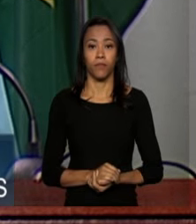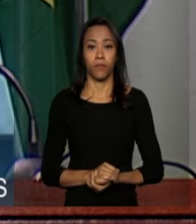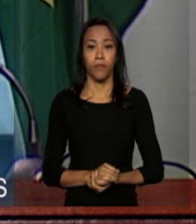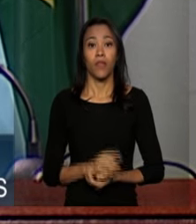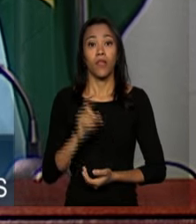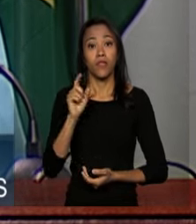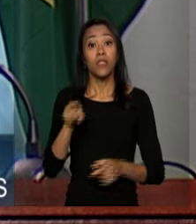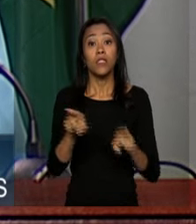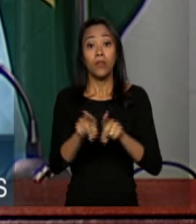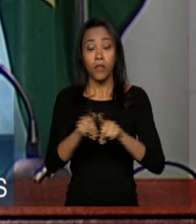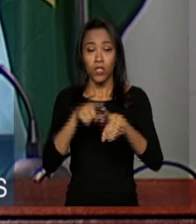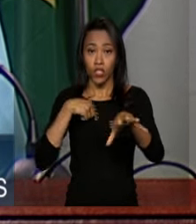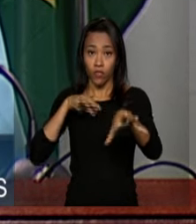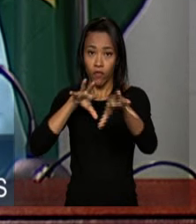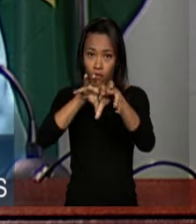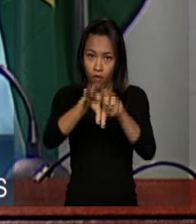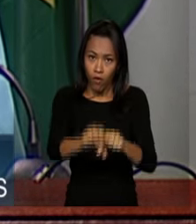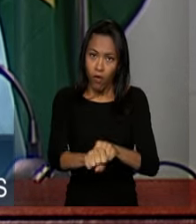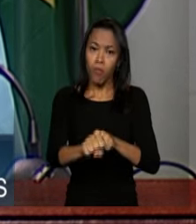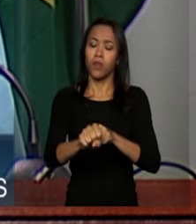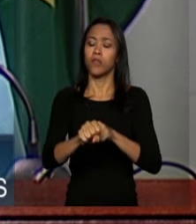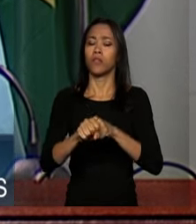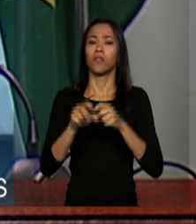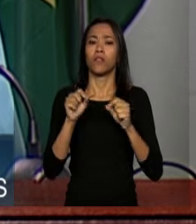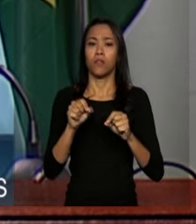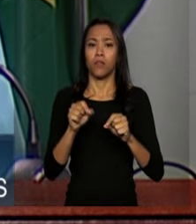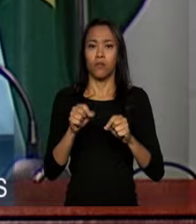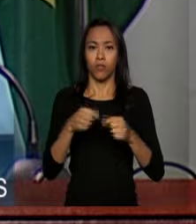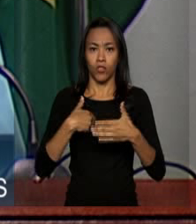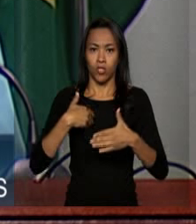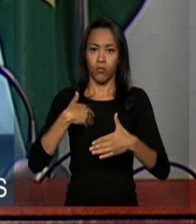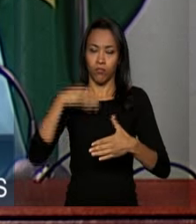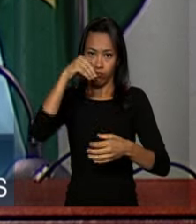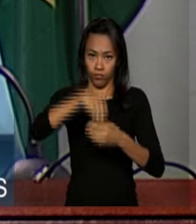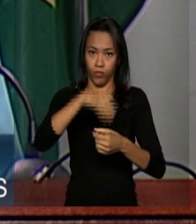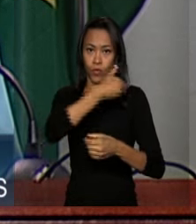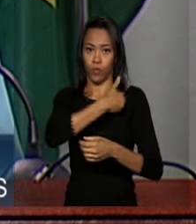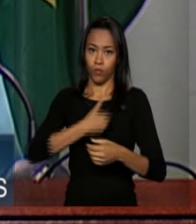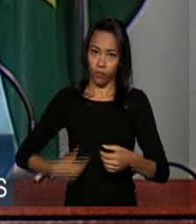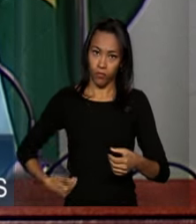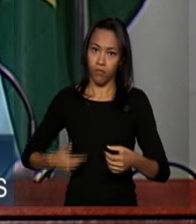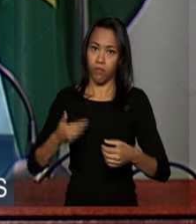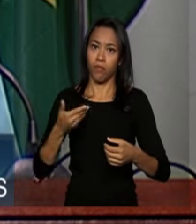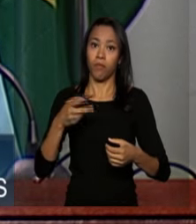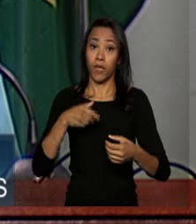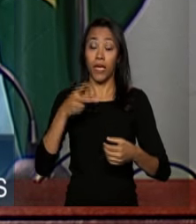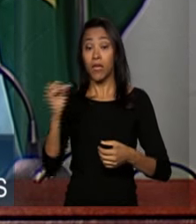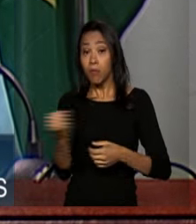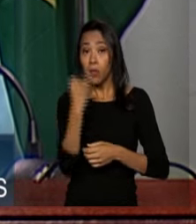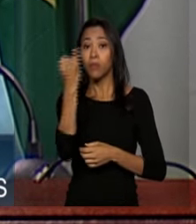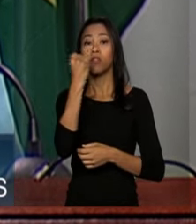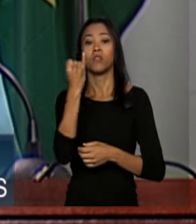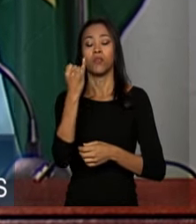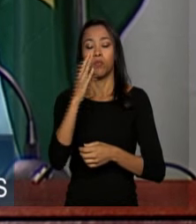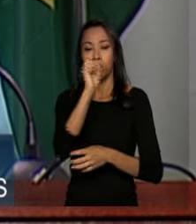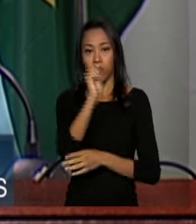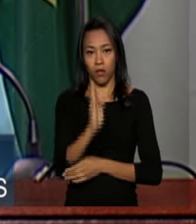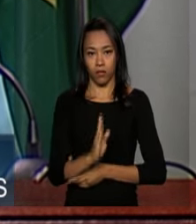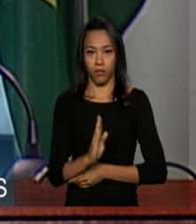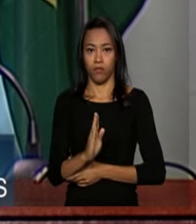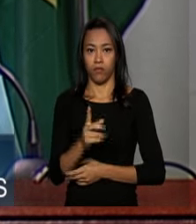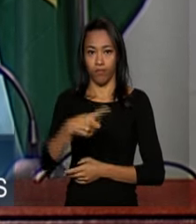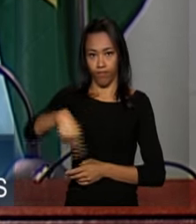da formação de uma carreira de Estado essencial para o Brasil. Minhas